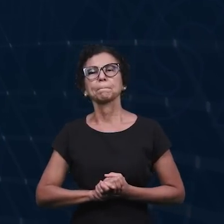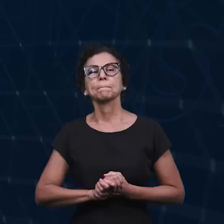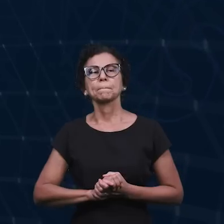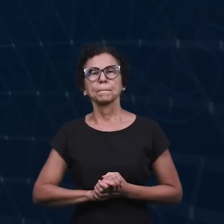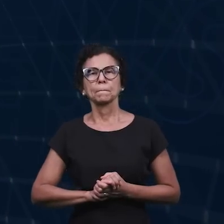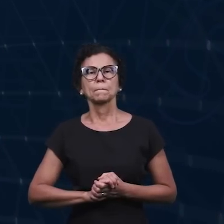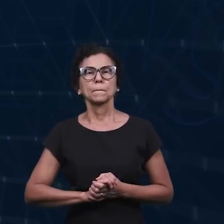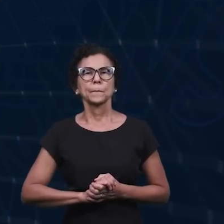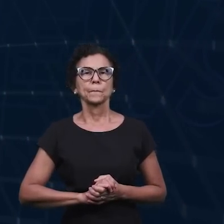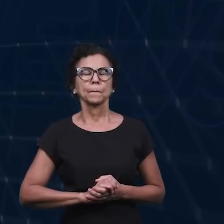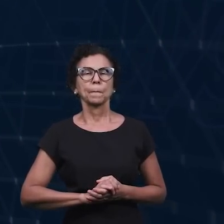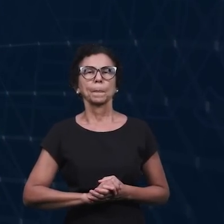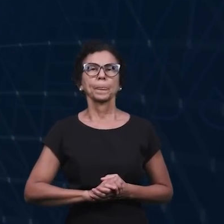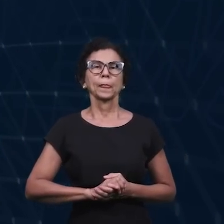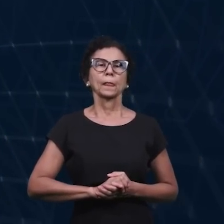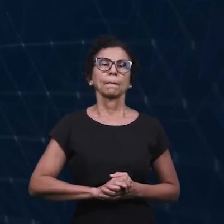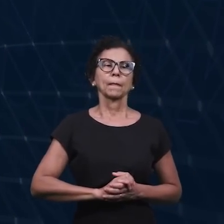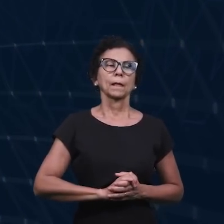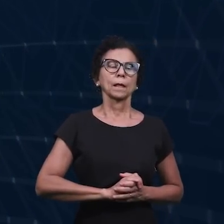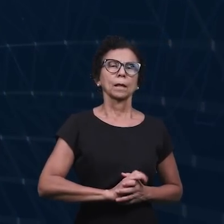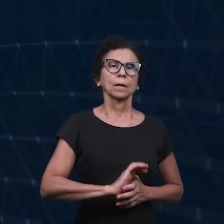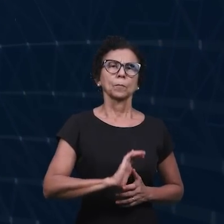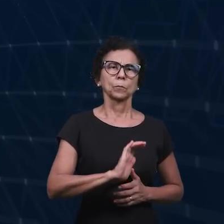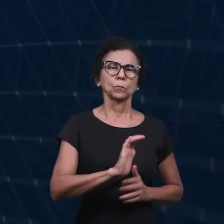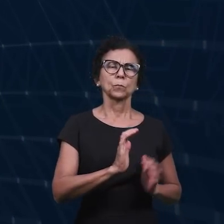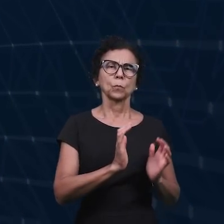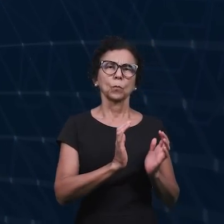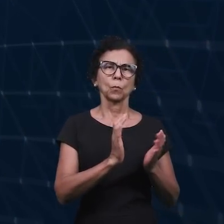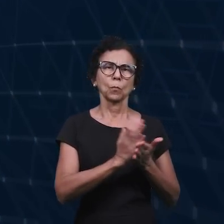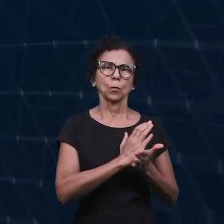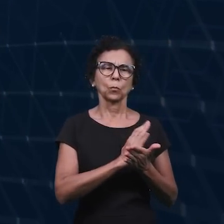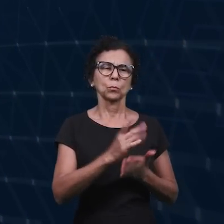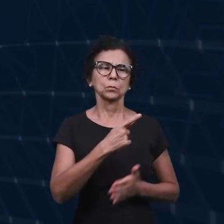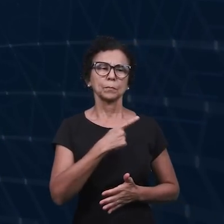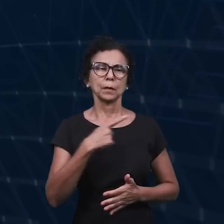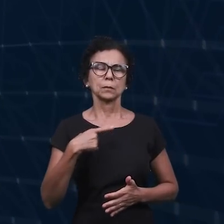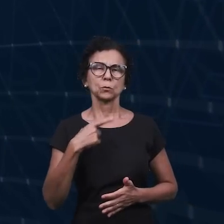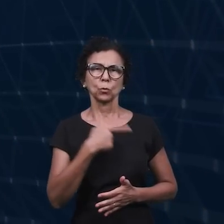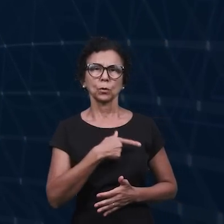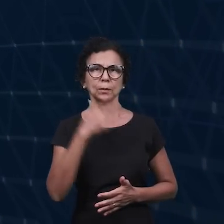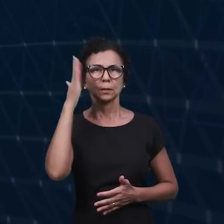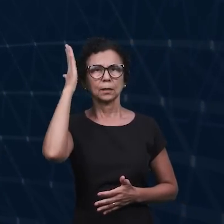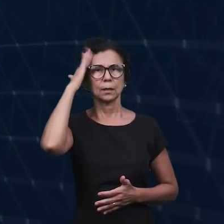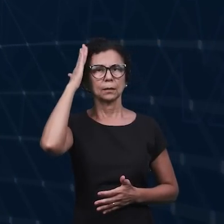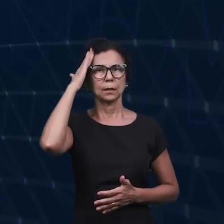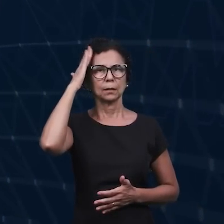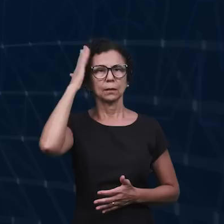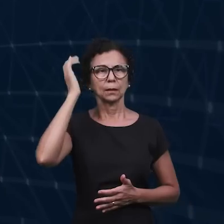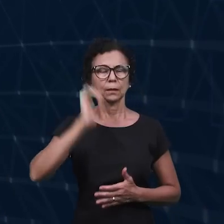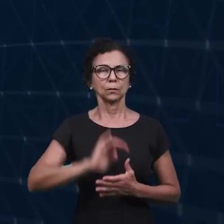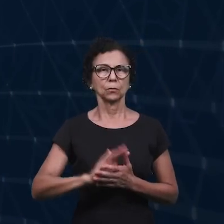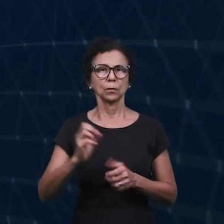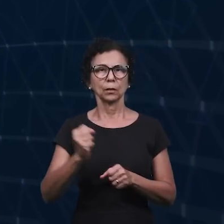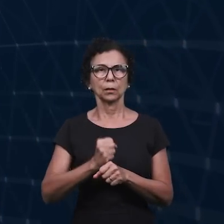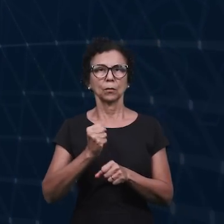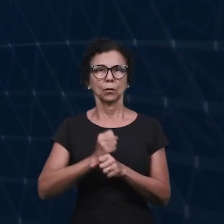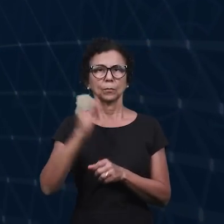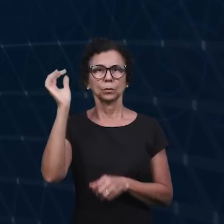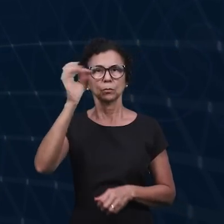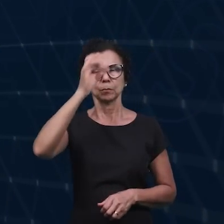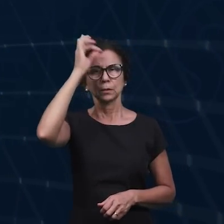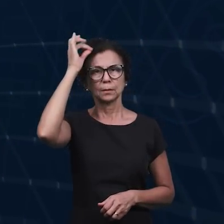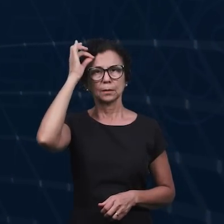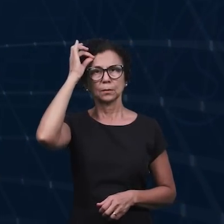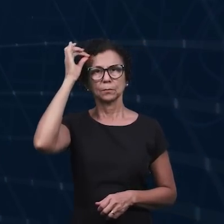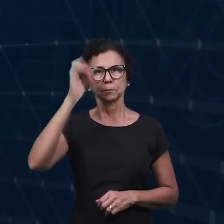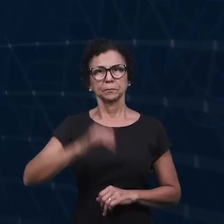foi consolidada no coração de alguns pastores e como consequência, a vida deles ao Brasil em um